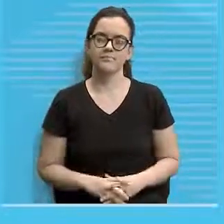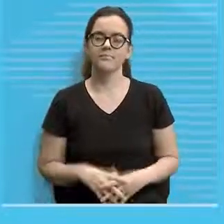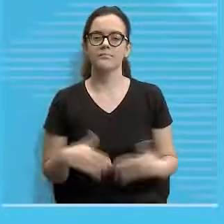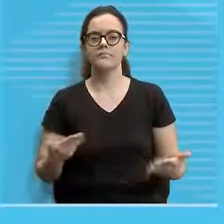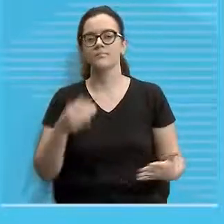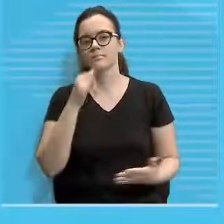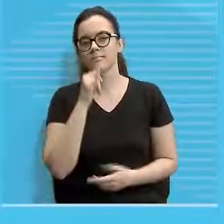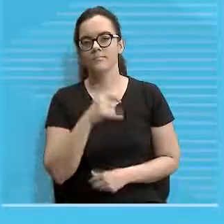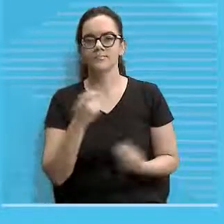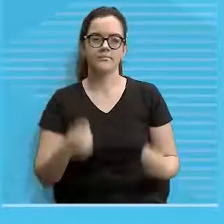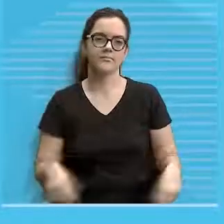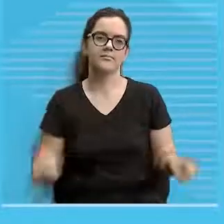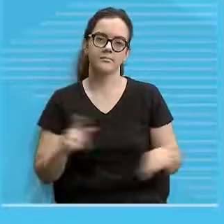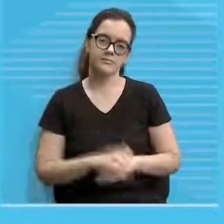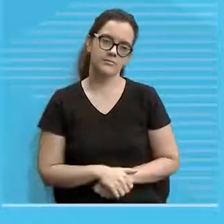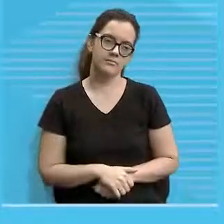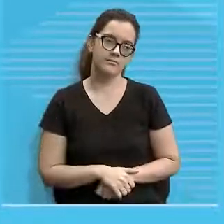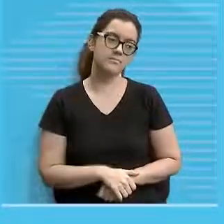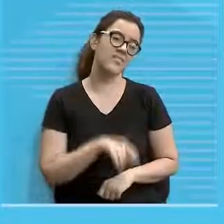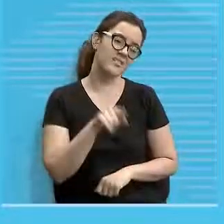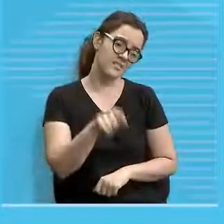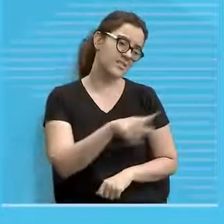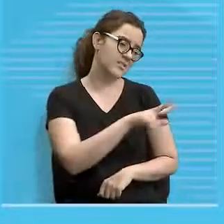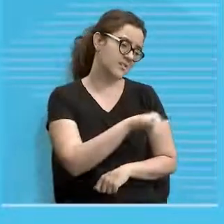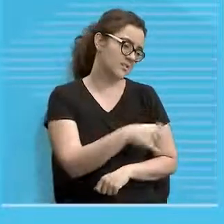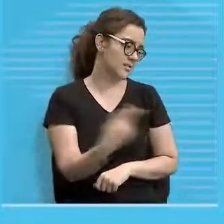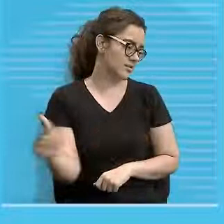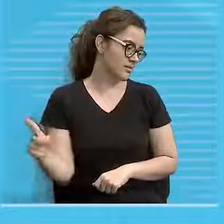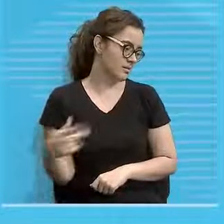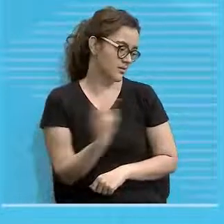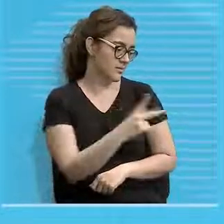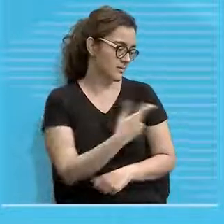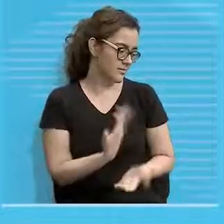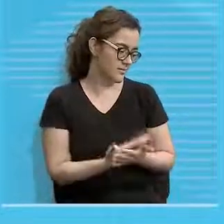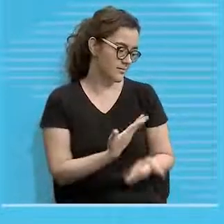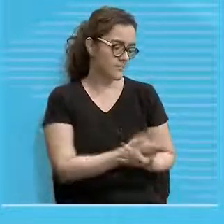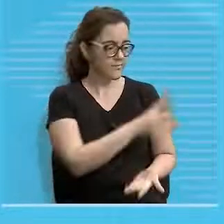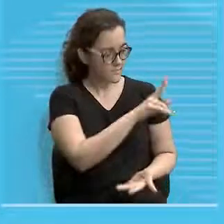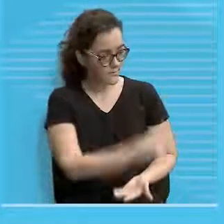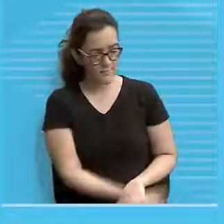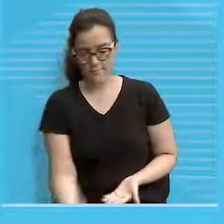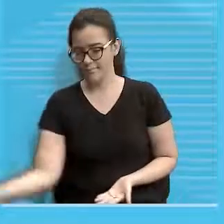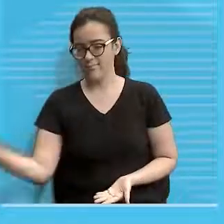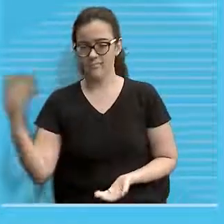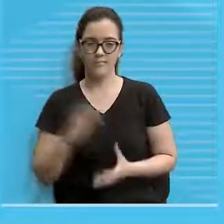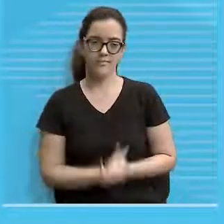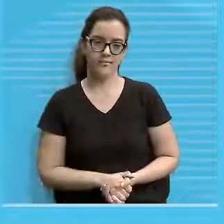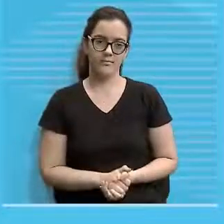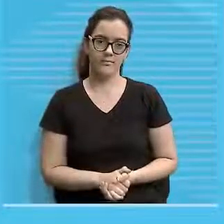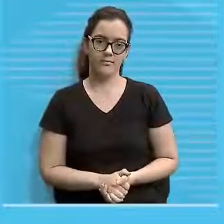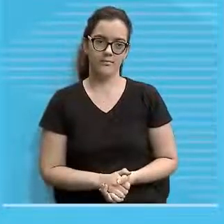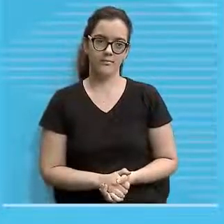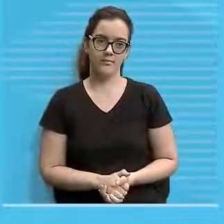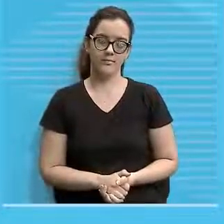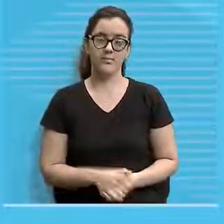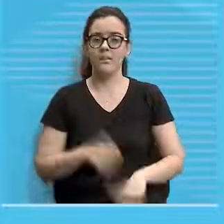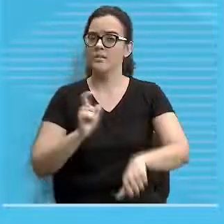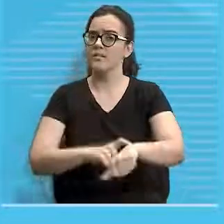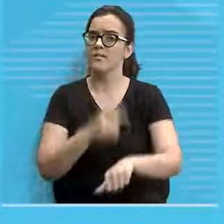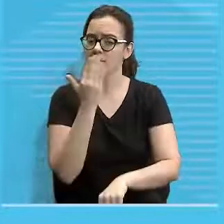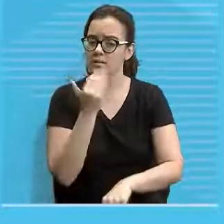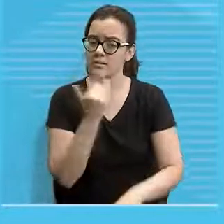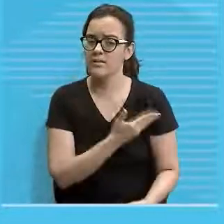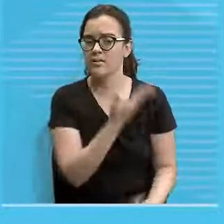aula vai começar, tu tem que ir lá assistir. Ou a pessoa ir colocar teu prato na tua boca, colocar comida no